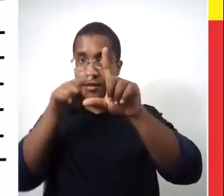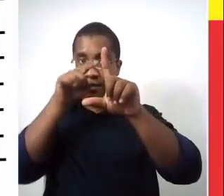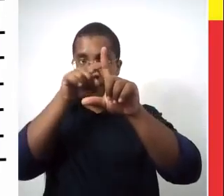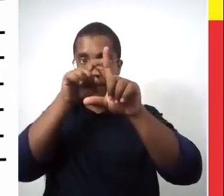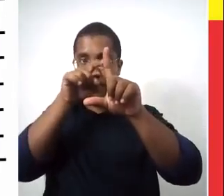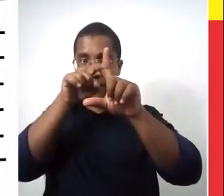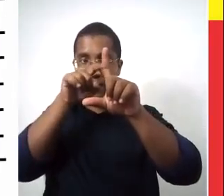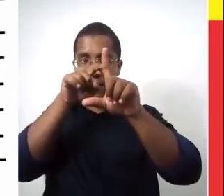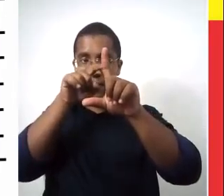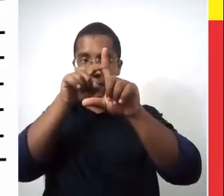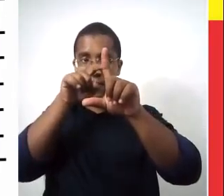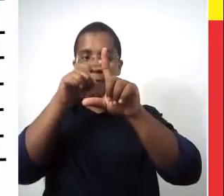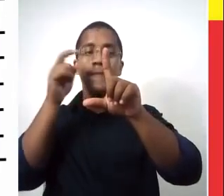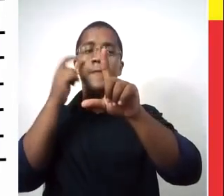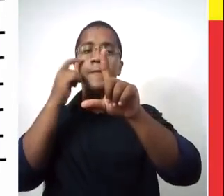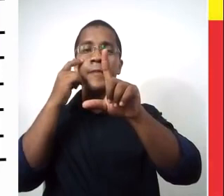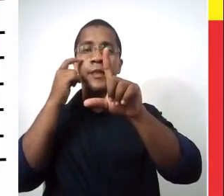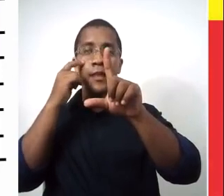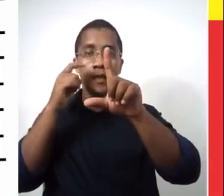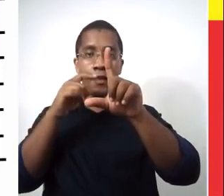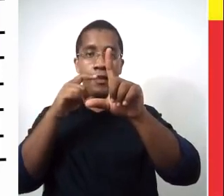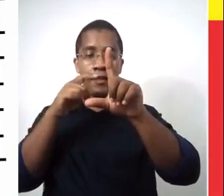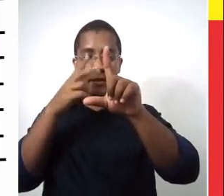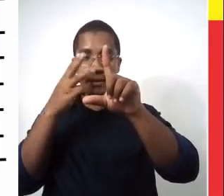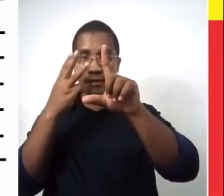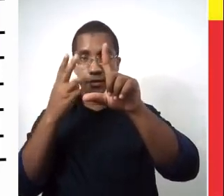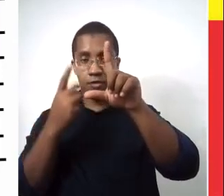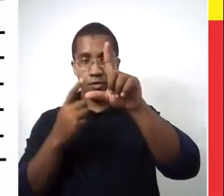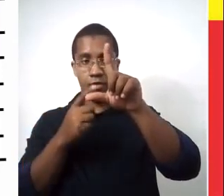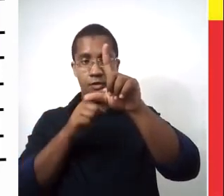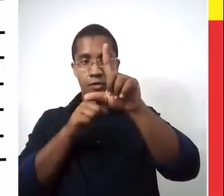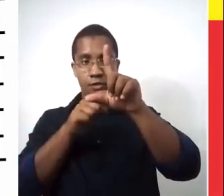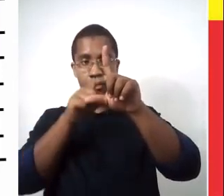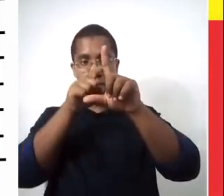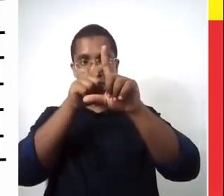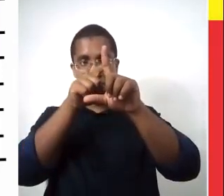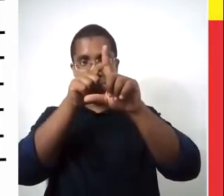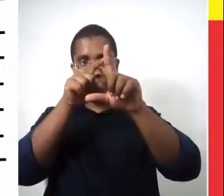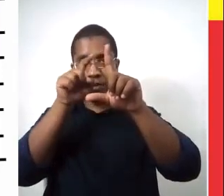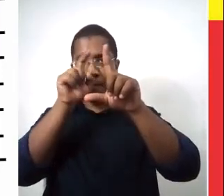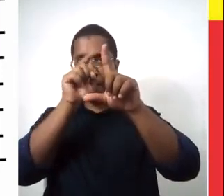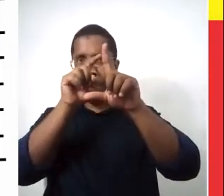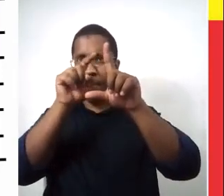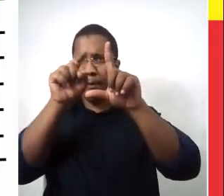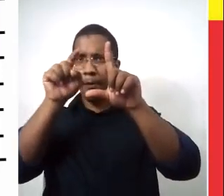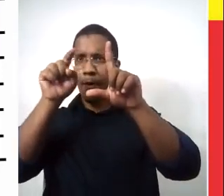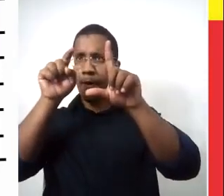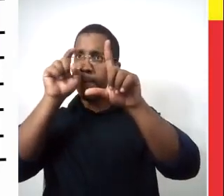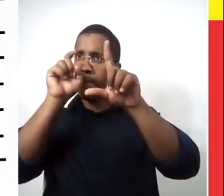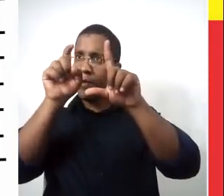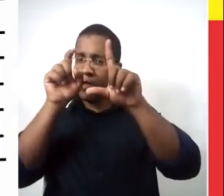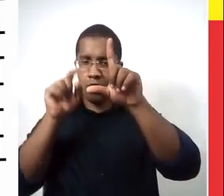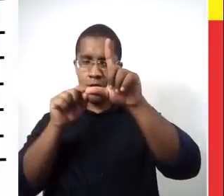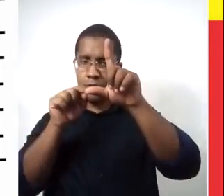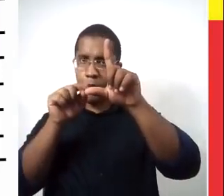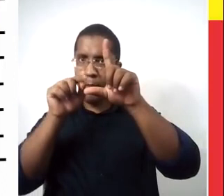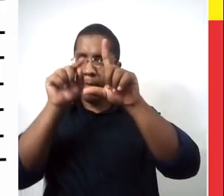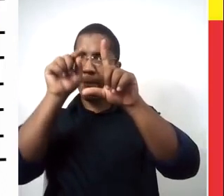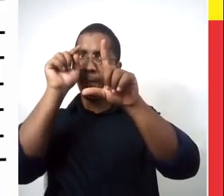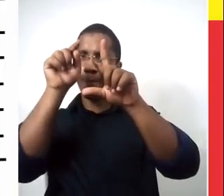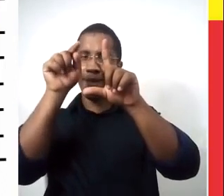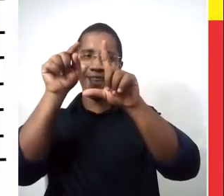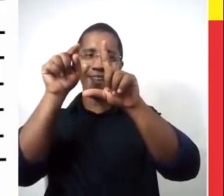vai ligar o ponto, ó. Veja, o 3 vai até o 2 e o 2 do x vai até o 3. E isso vai ter